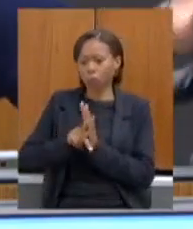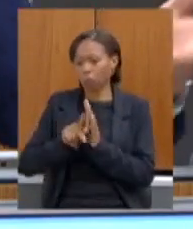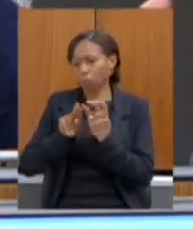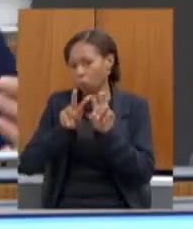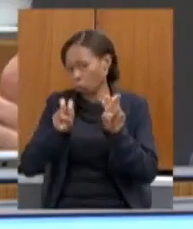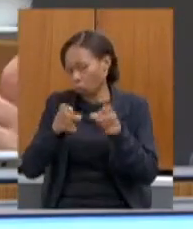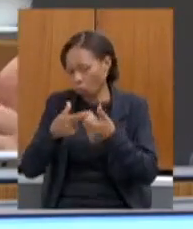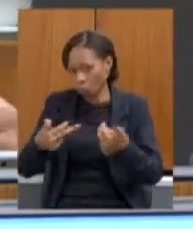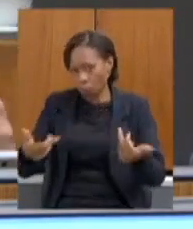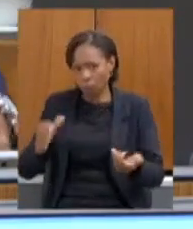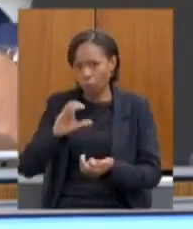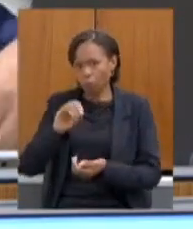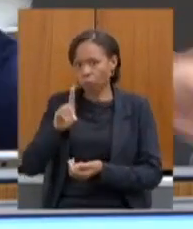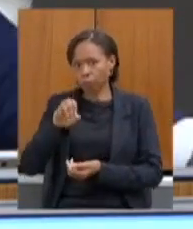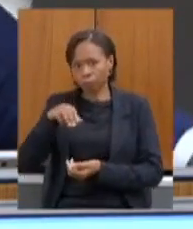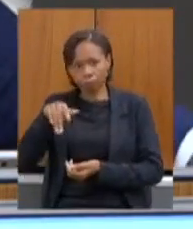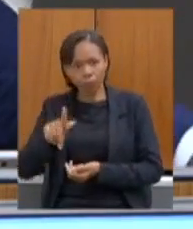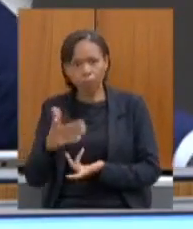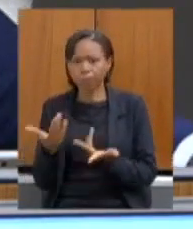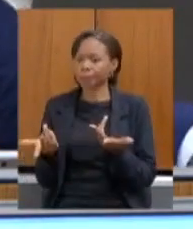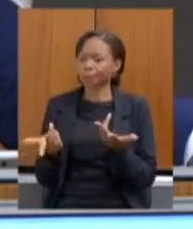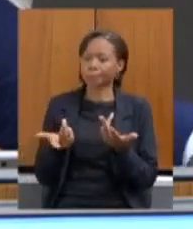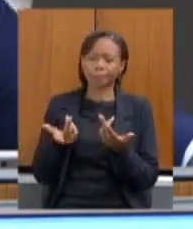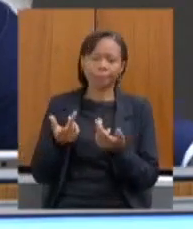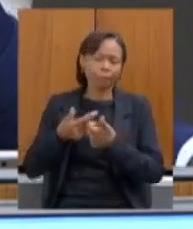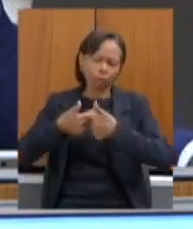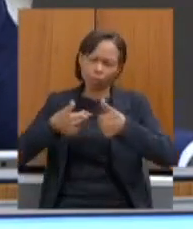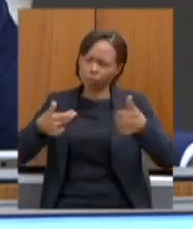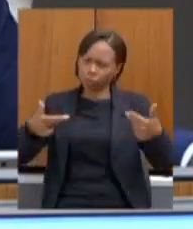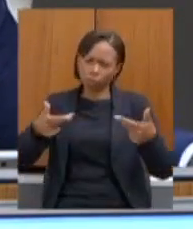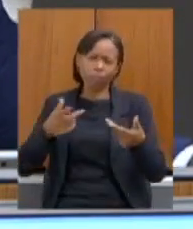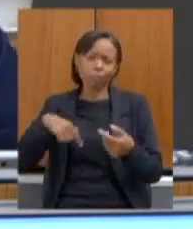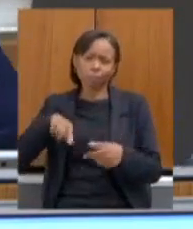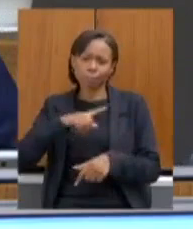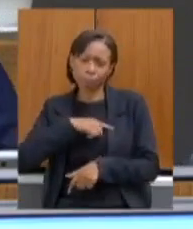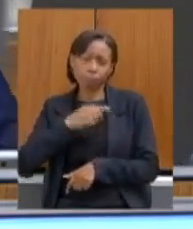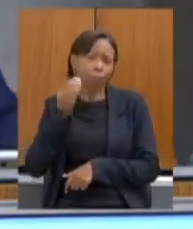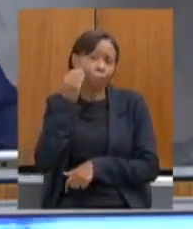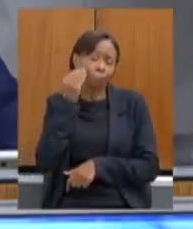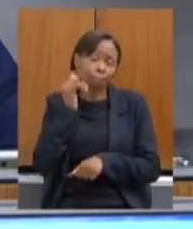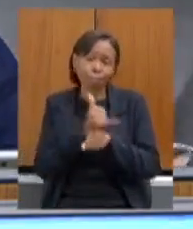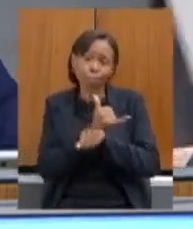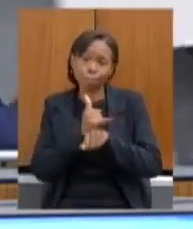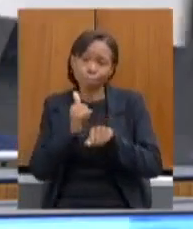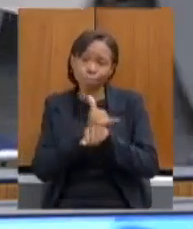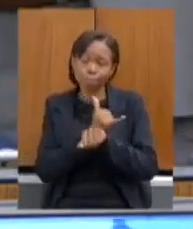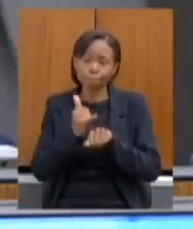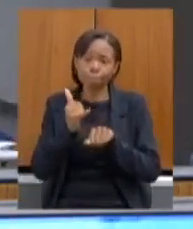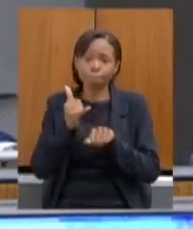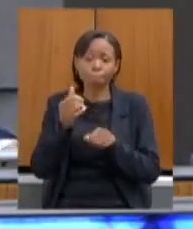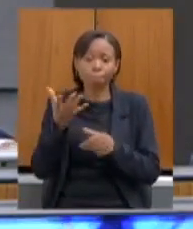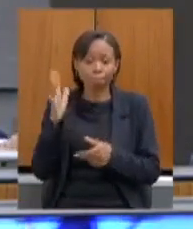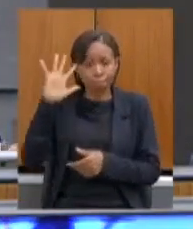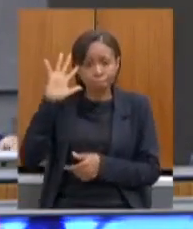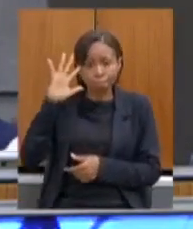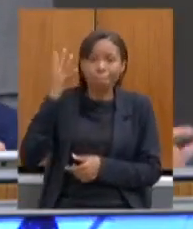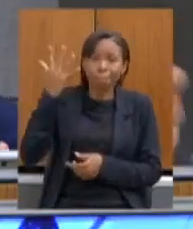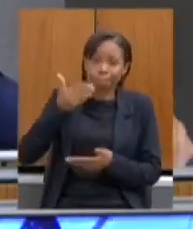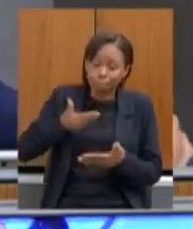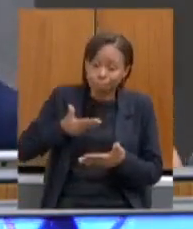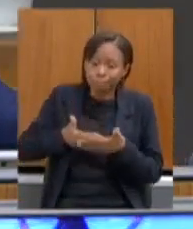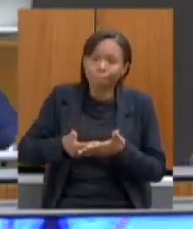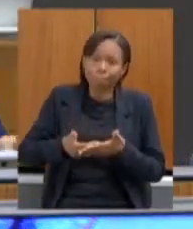seja de outras pautas, mas enfim, nós estamos em busca de alternativas e tenho certeza que em breve iremos encontrar estas soluções.